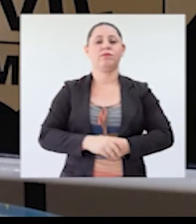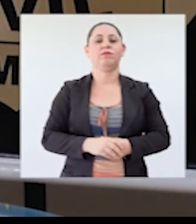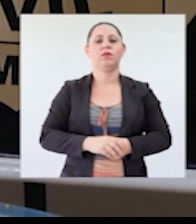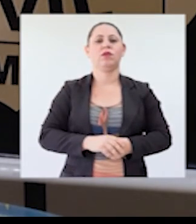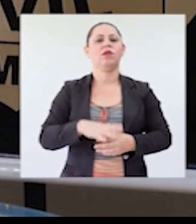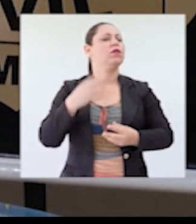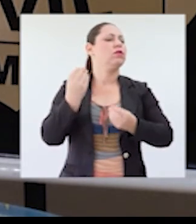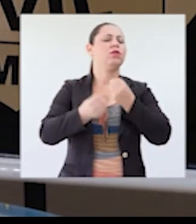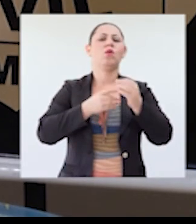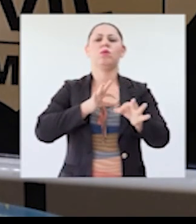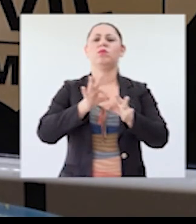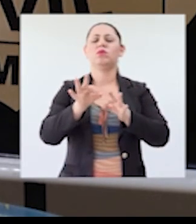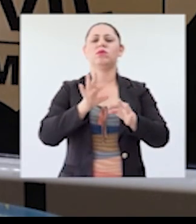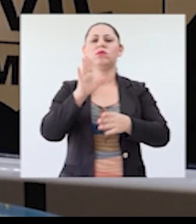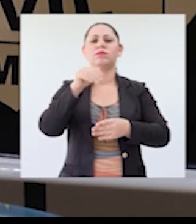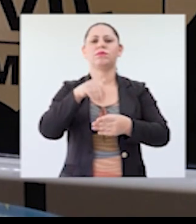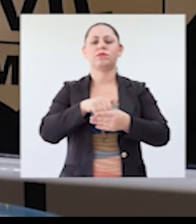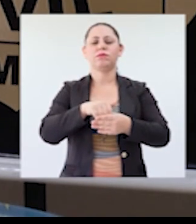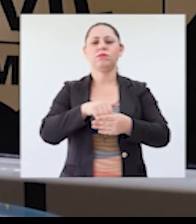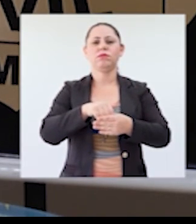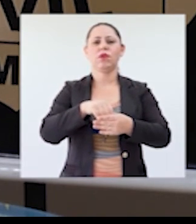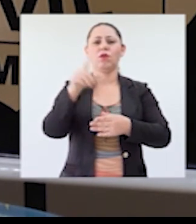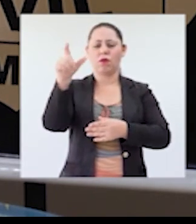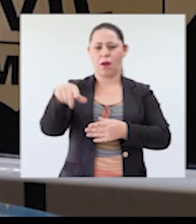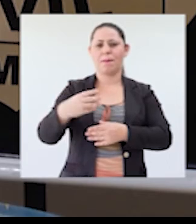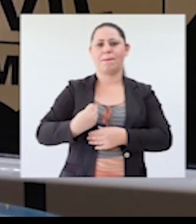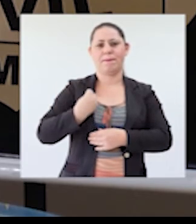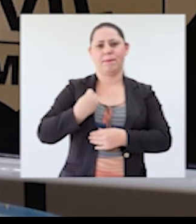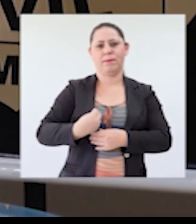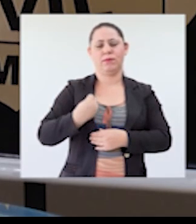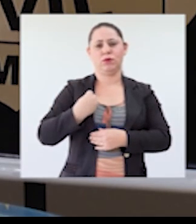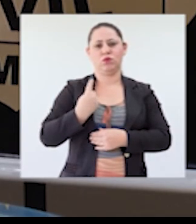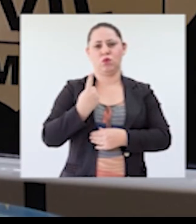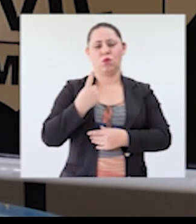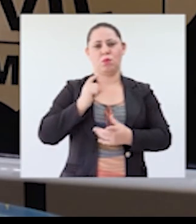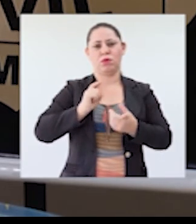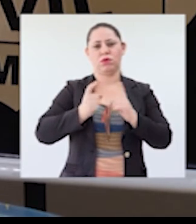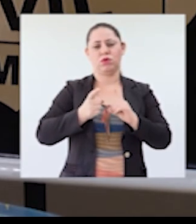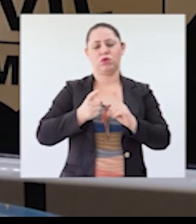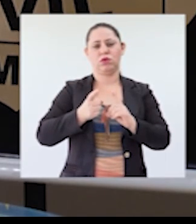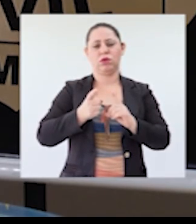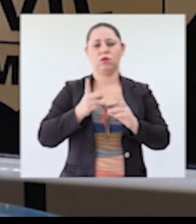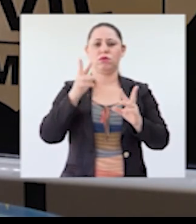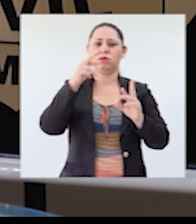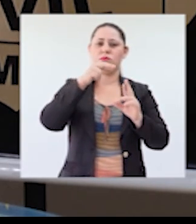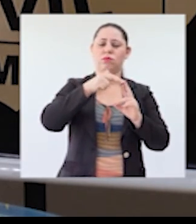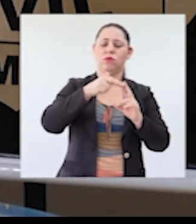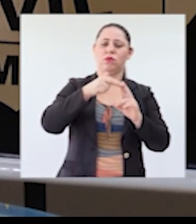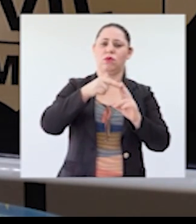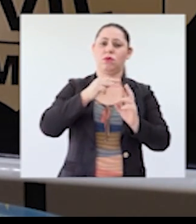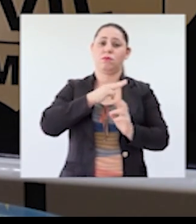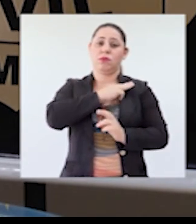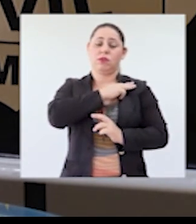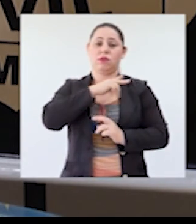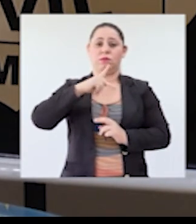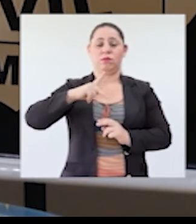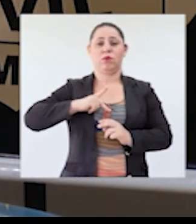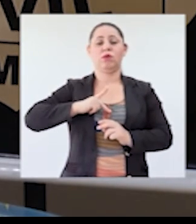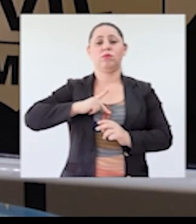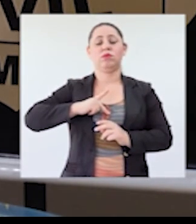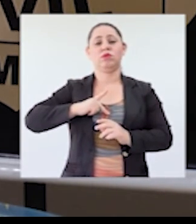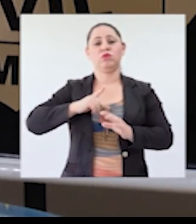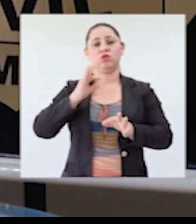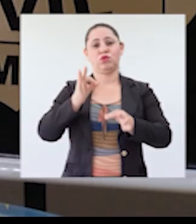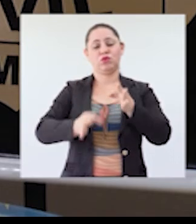E, doutor, como preparação para as eleições, o senhor participou de uma reunião com representantes do Ministério Público, do